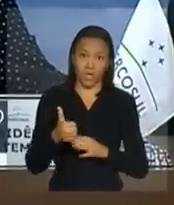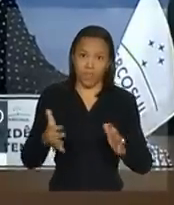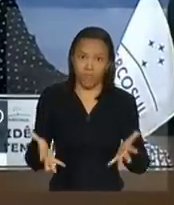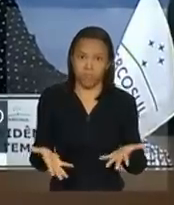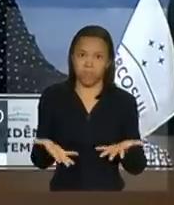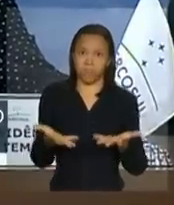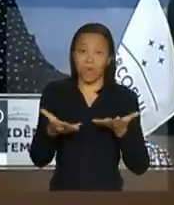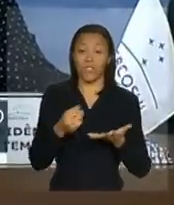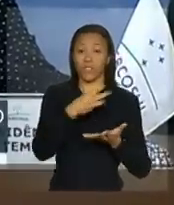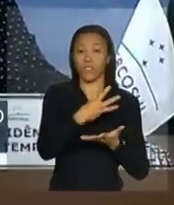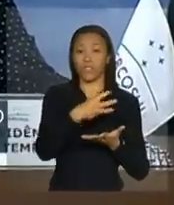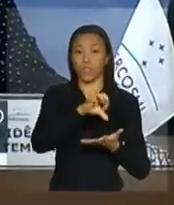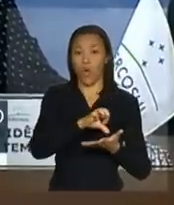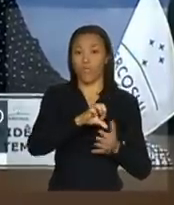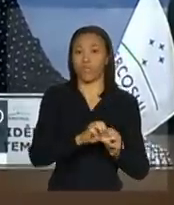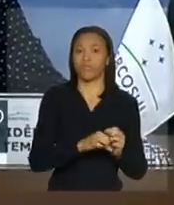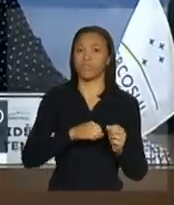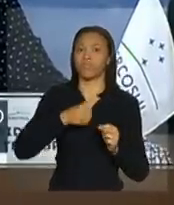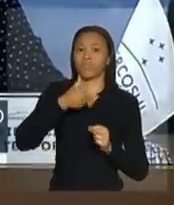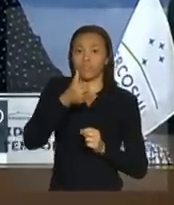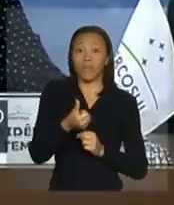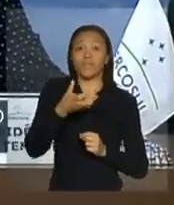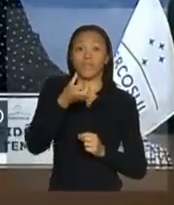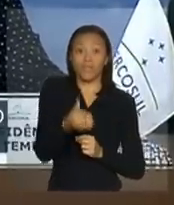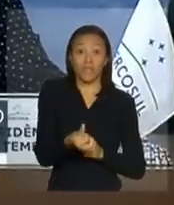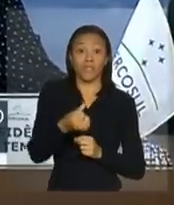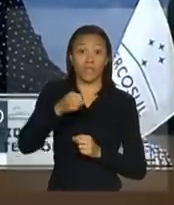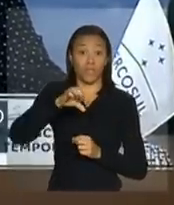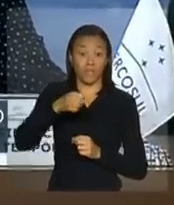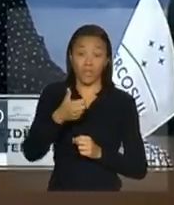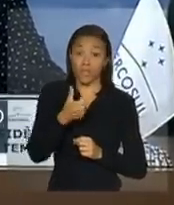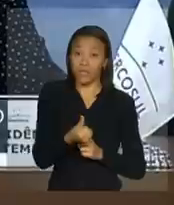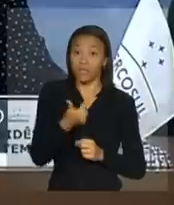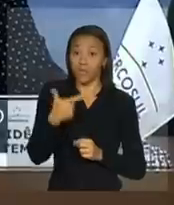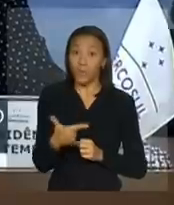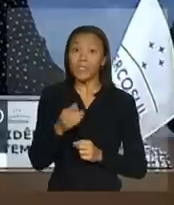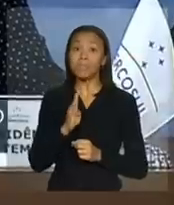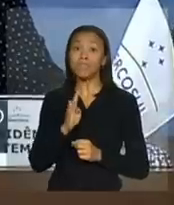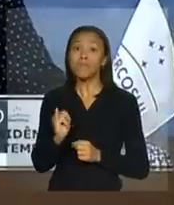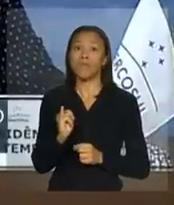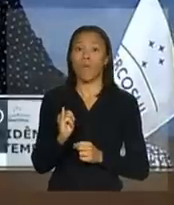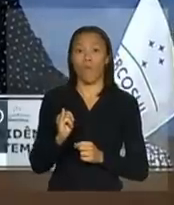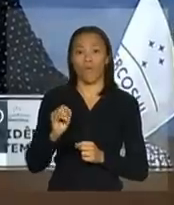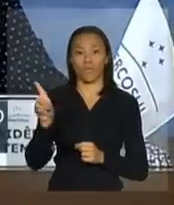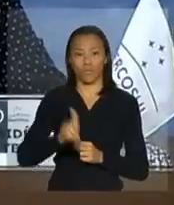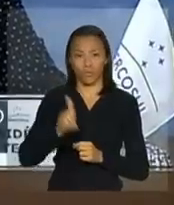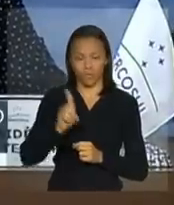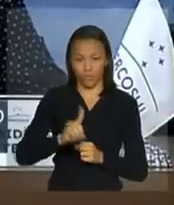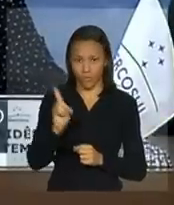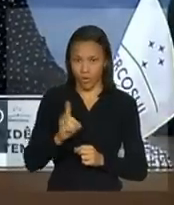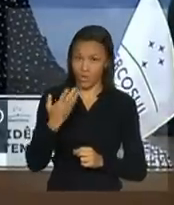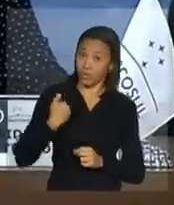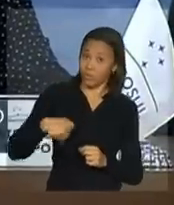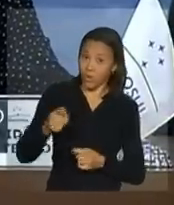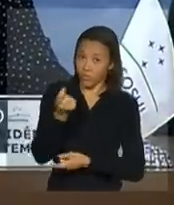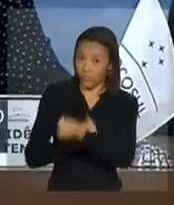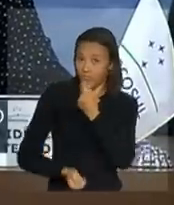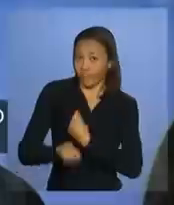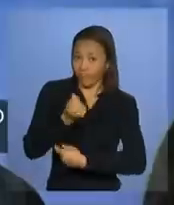elevou-se de 39 para 62 bilhões de dólares, as nossas